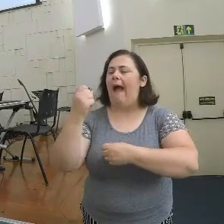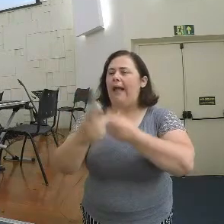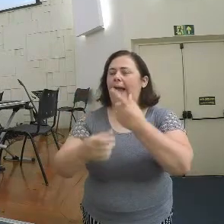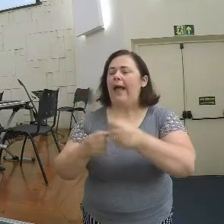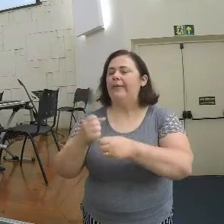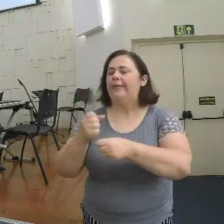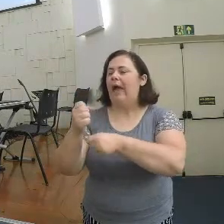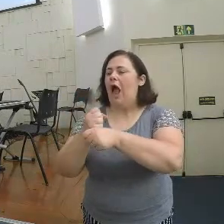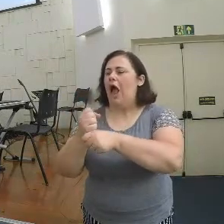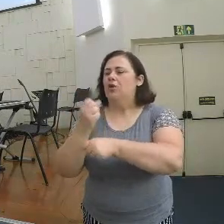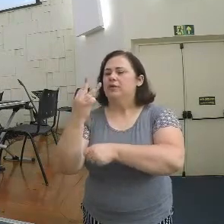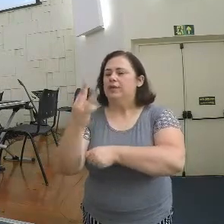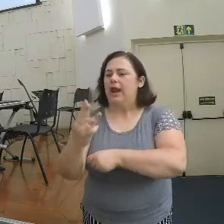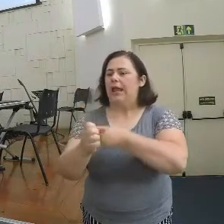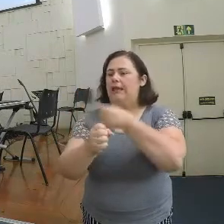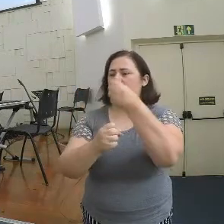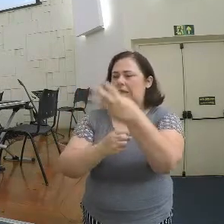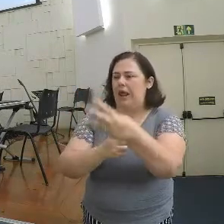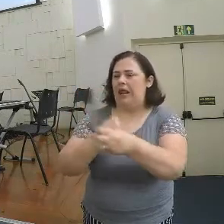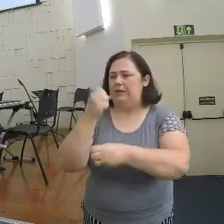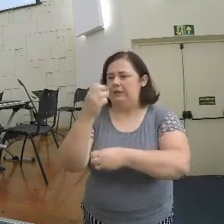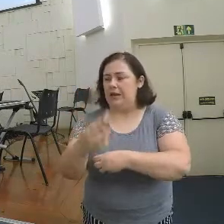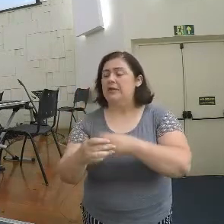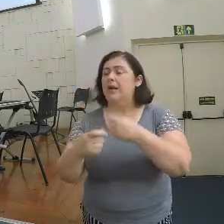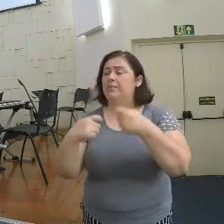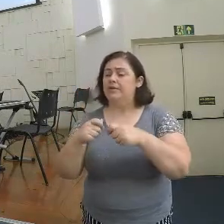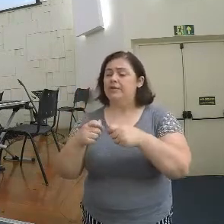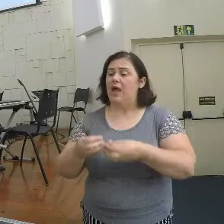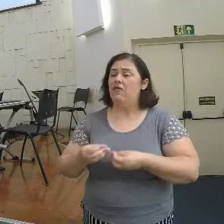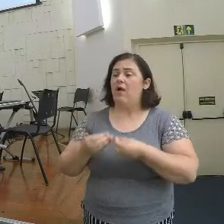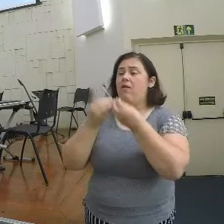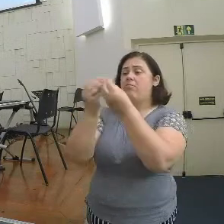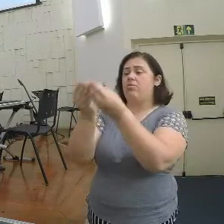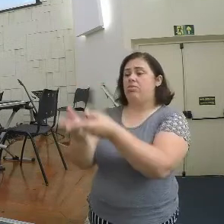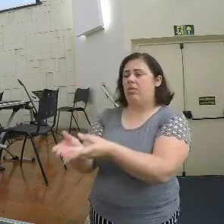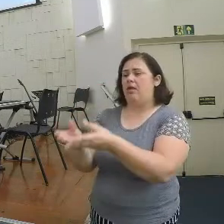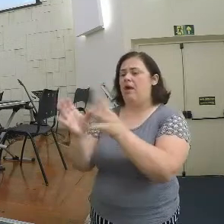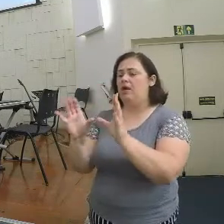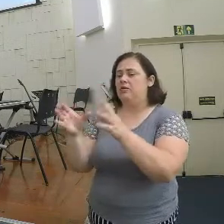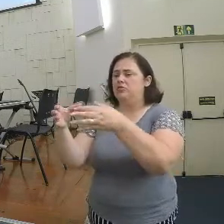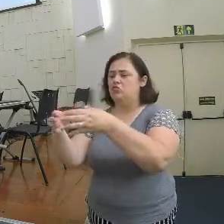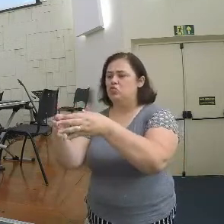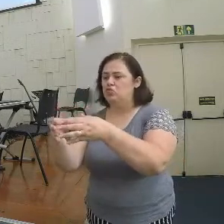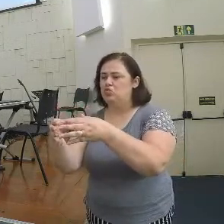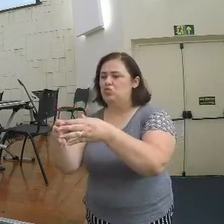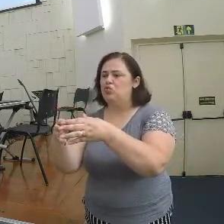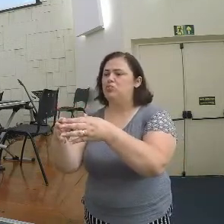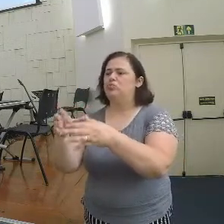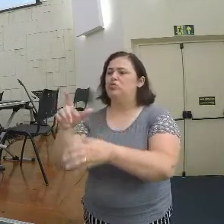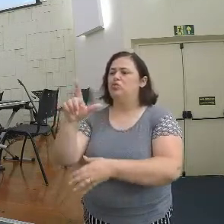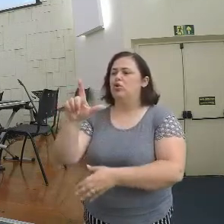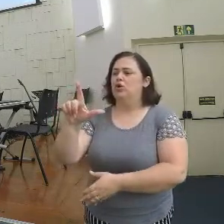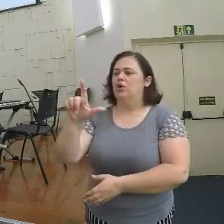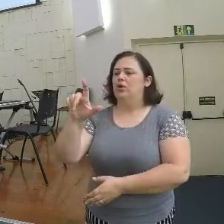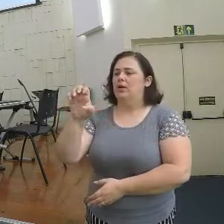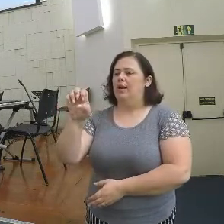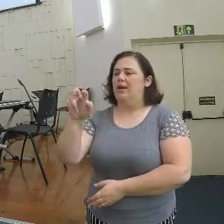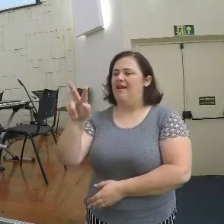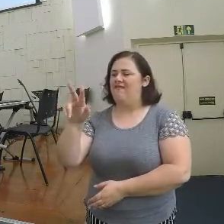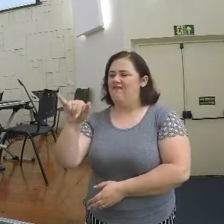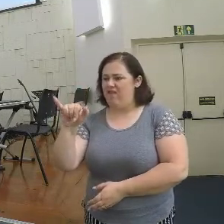comer, e não apenas comer, mas se fartar. Não deem as sobras, não deem o